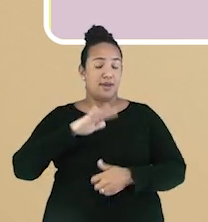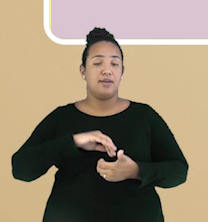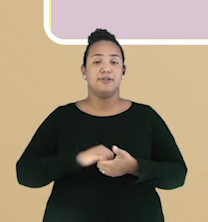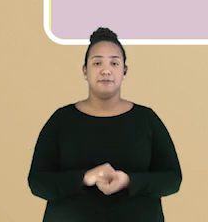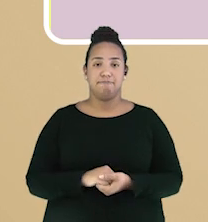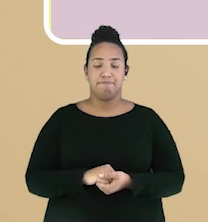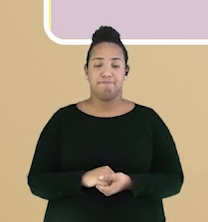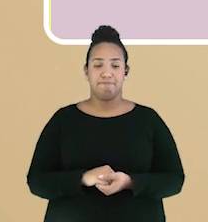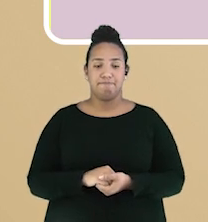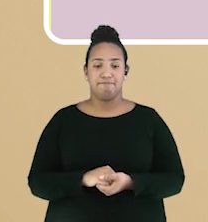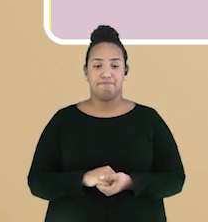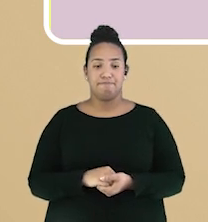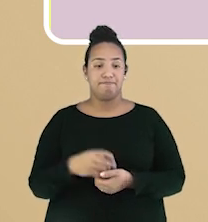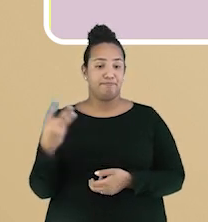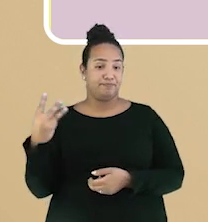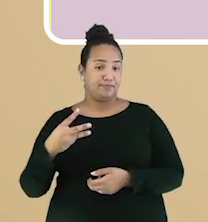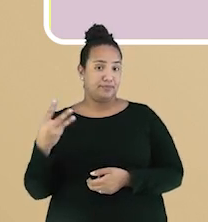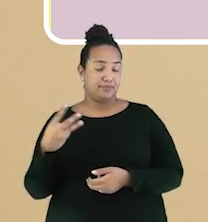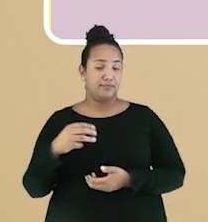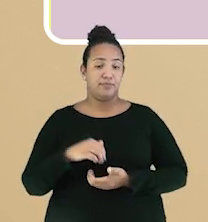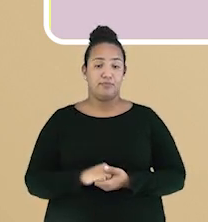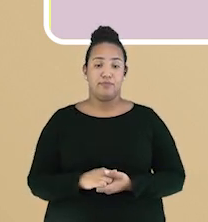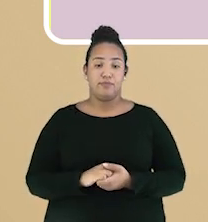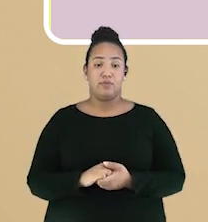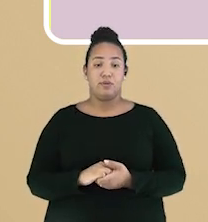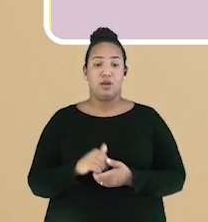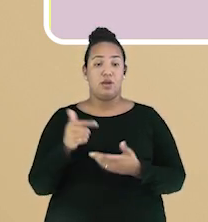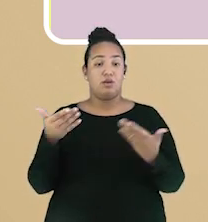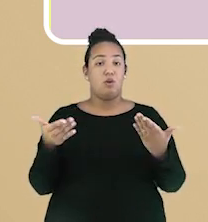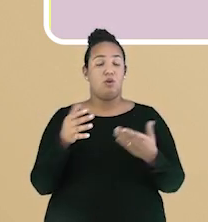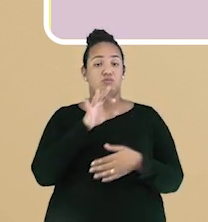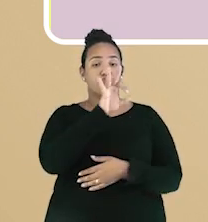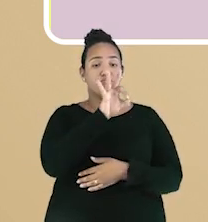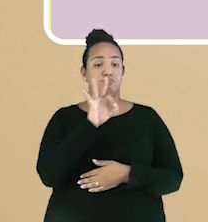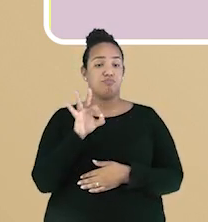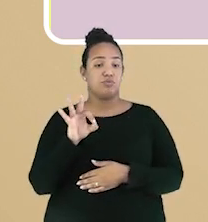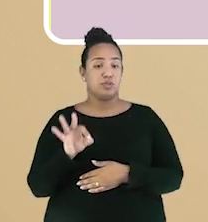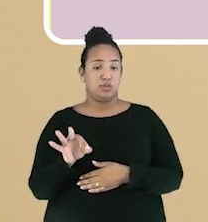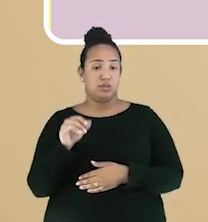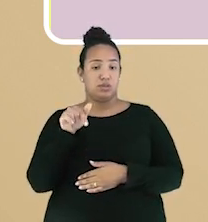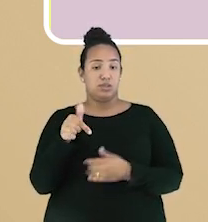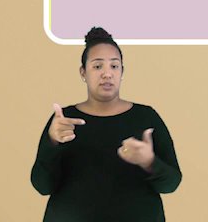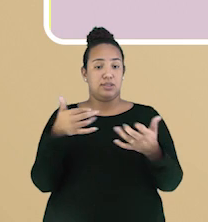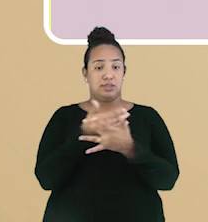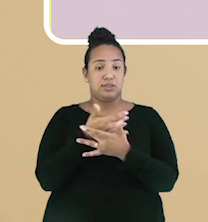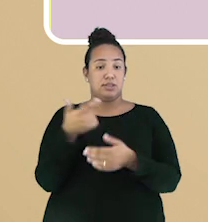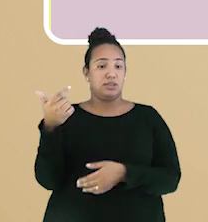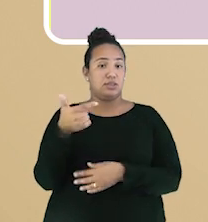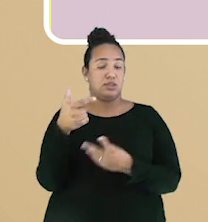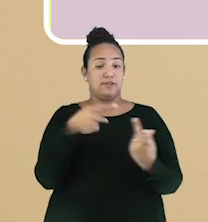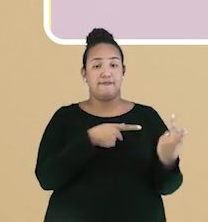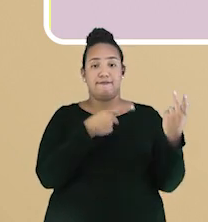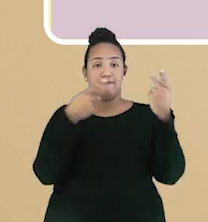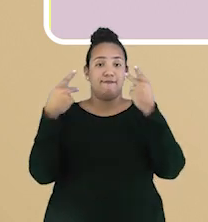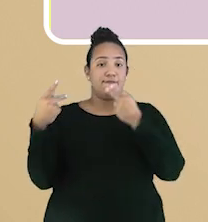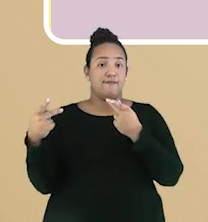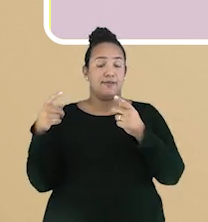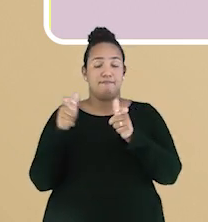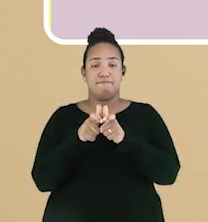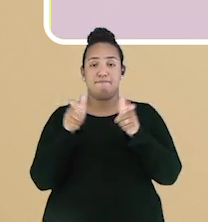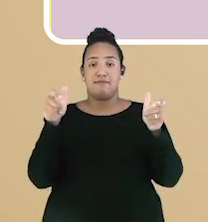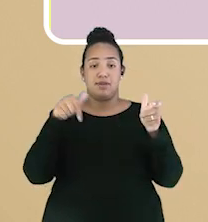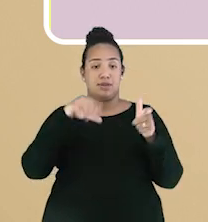2021? Terceiro, qual é a taxa percentual da segunda cidade mais visitada